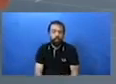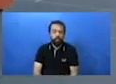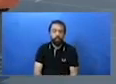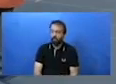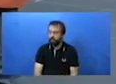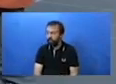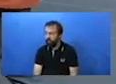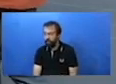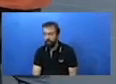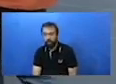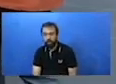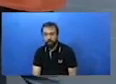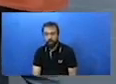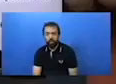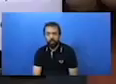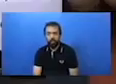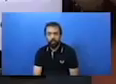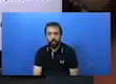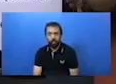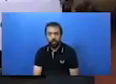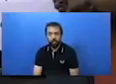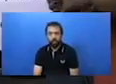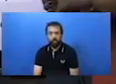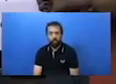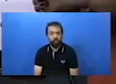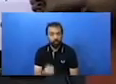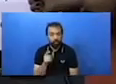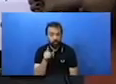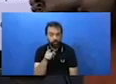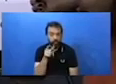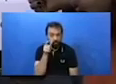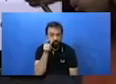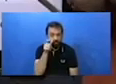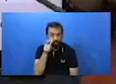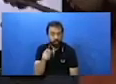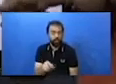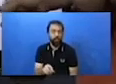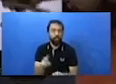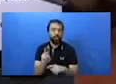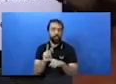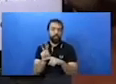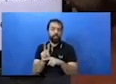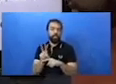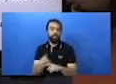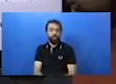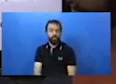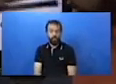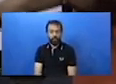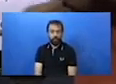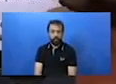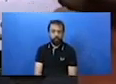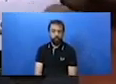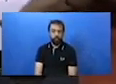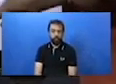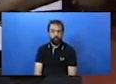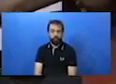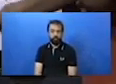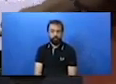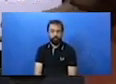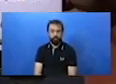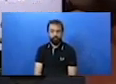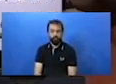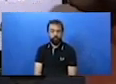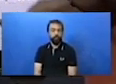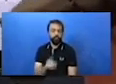tá? E aqui, ó, você vai ver esse vídeo em casa, tá bom? E aí você vai ver aqui, ó, no nosso link,